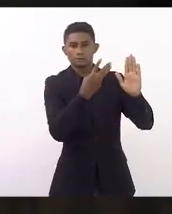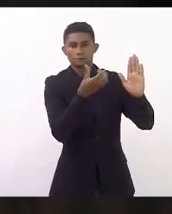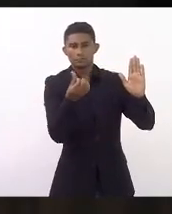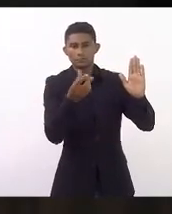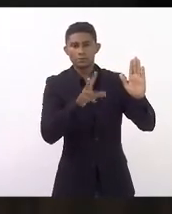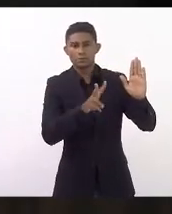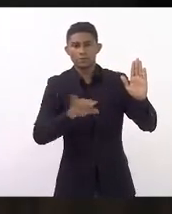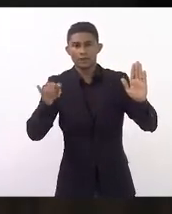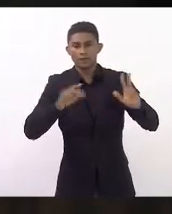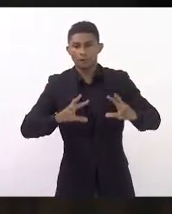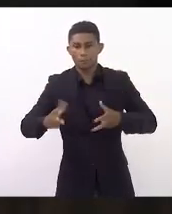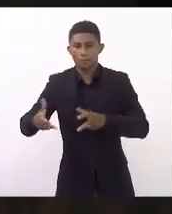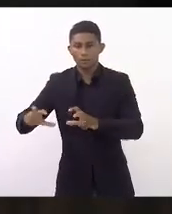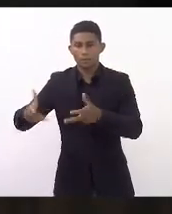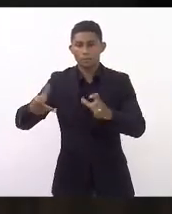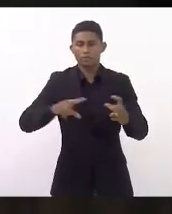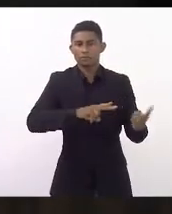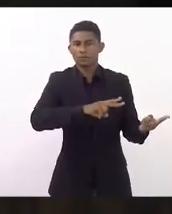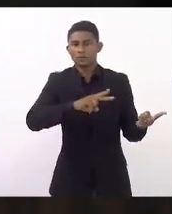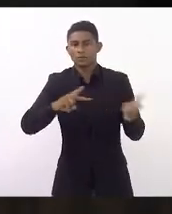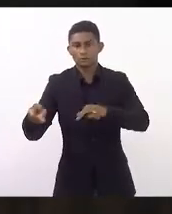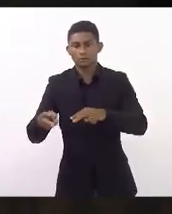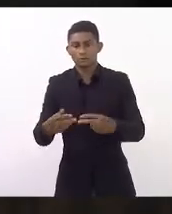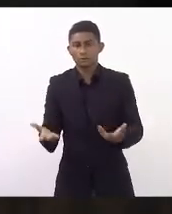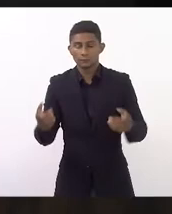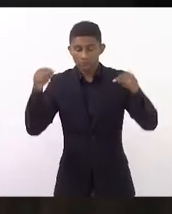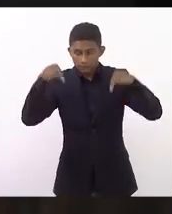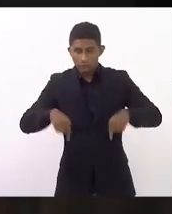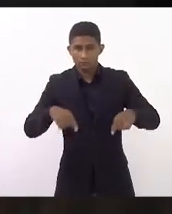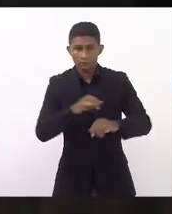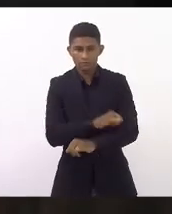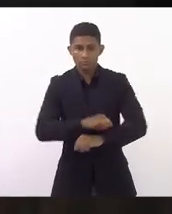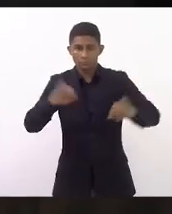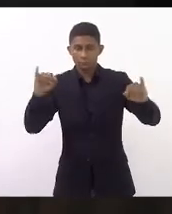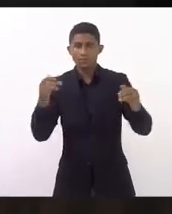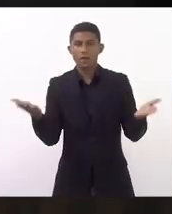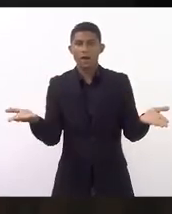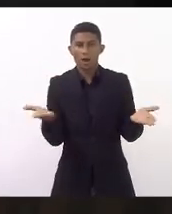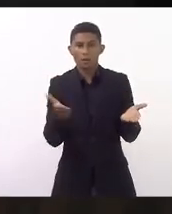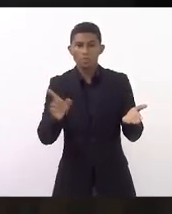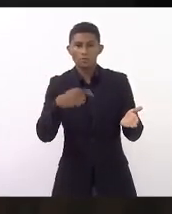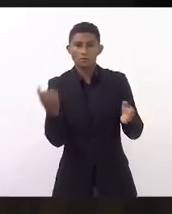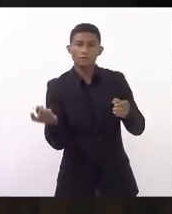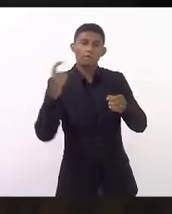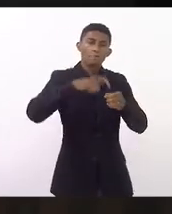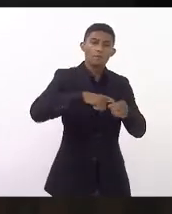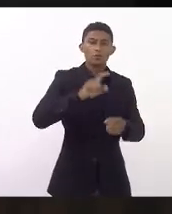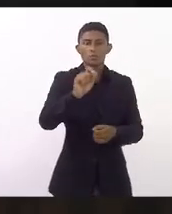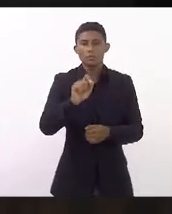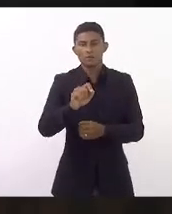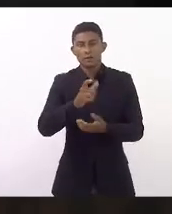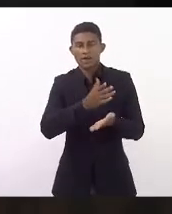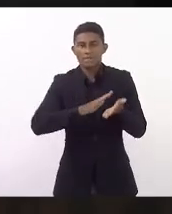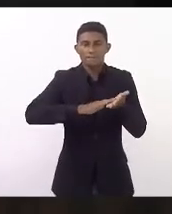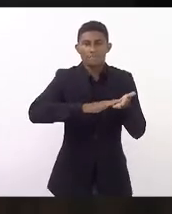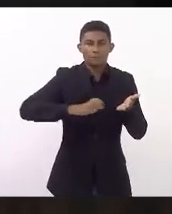comissões. A presidência chama os trabalhos à ordem e vamos voltar aos vetos,